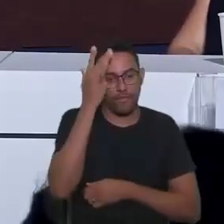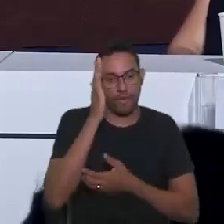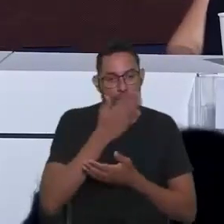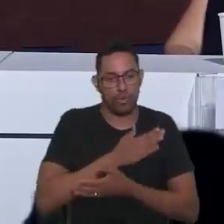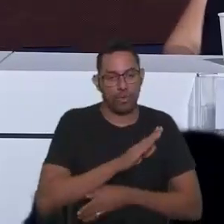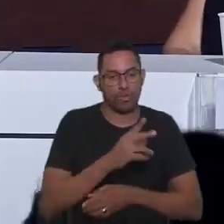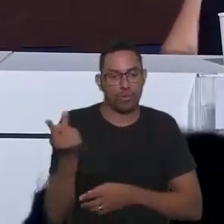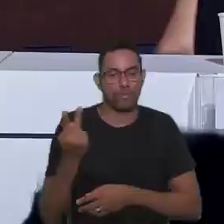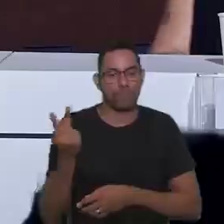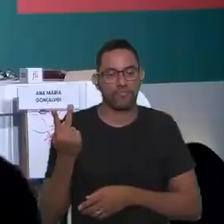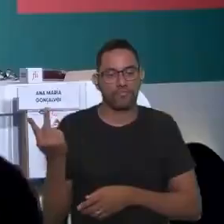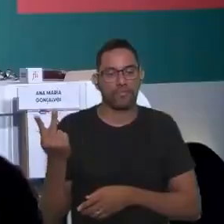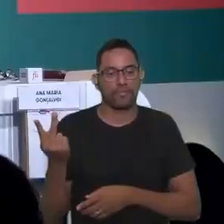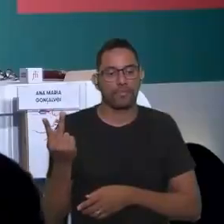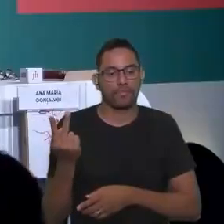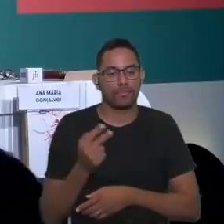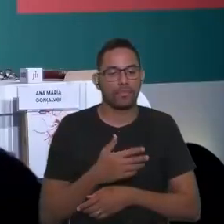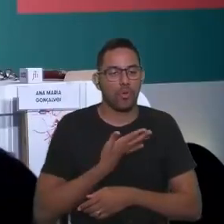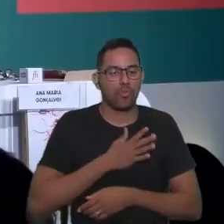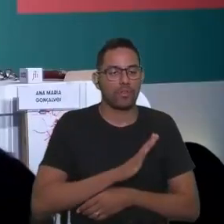não gostarmos um do outro.